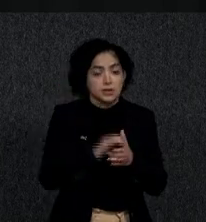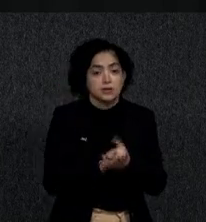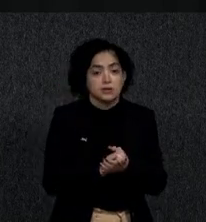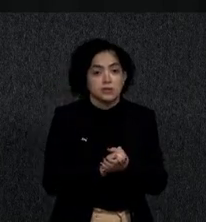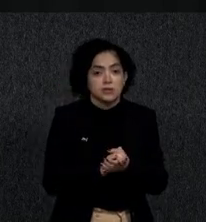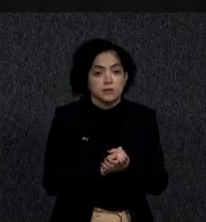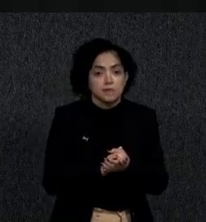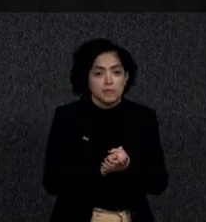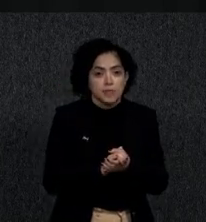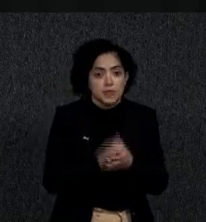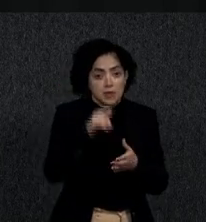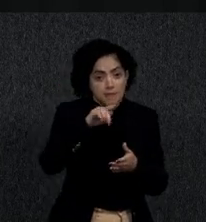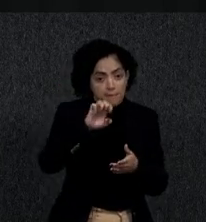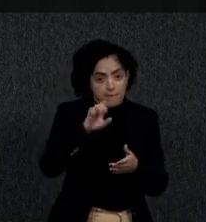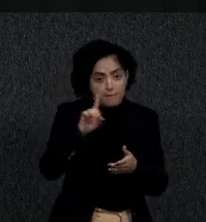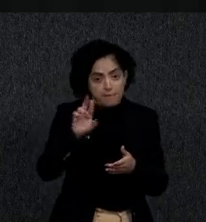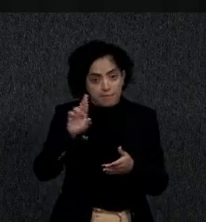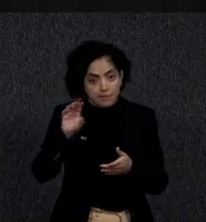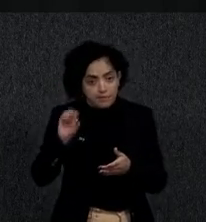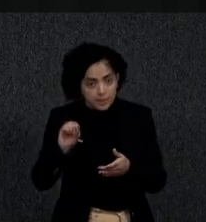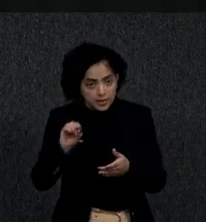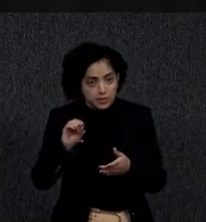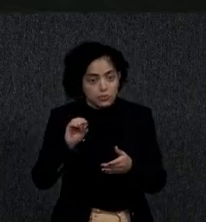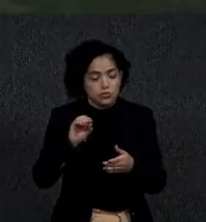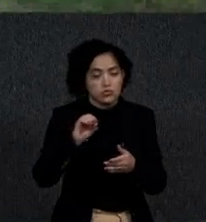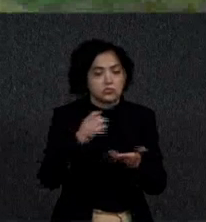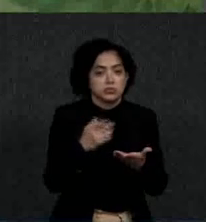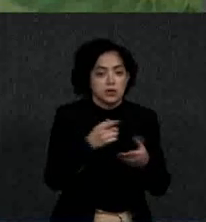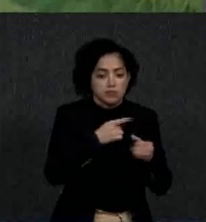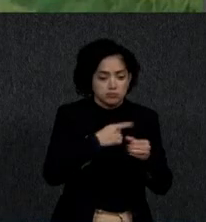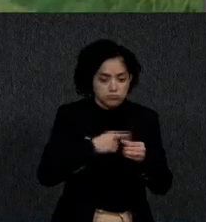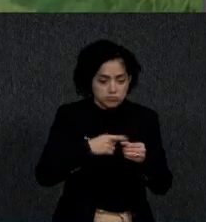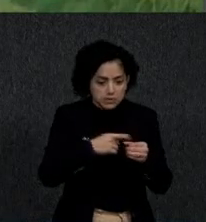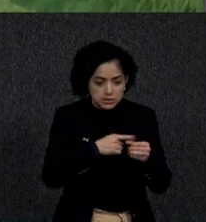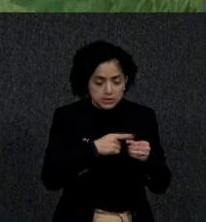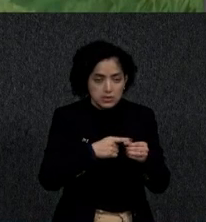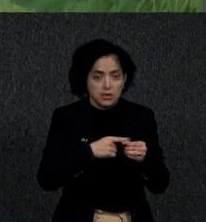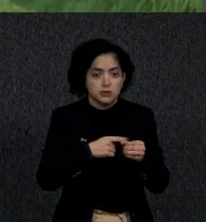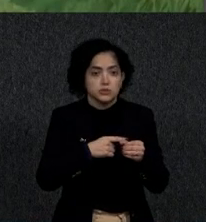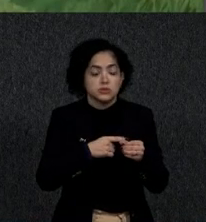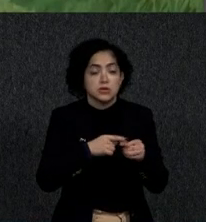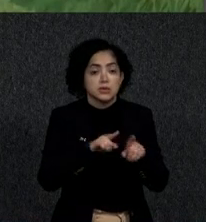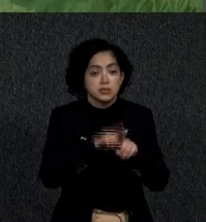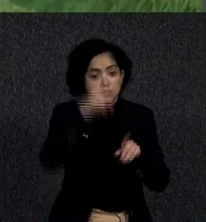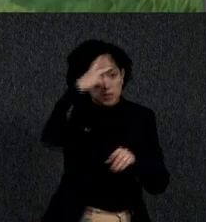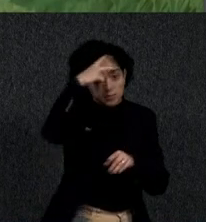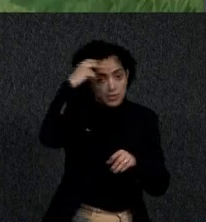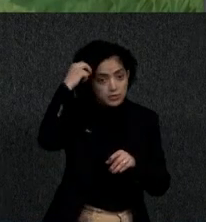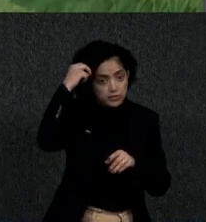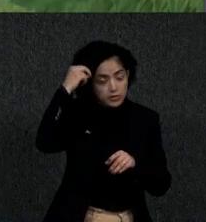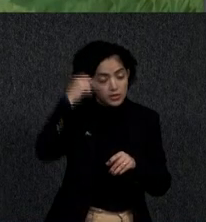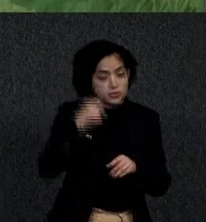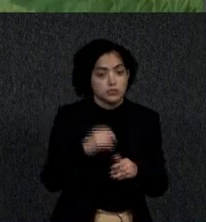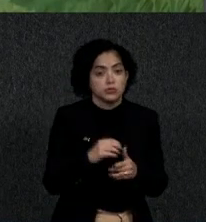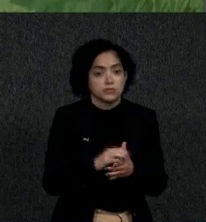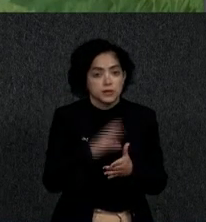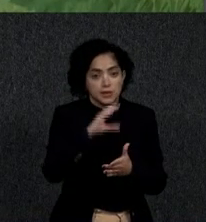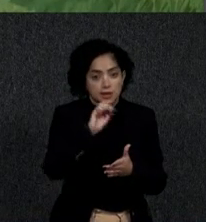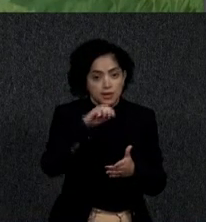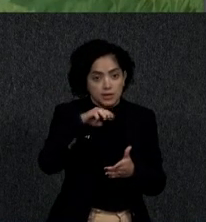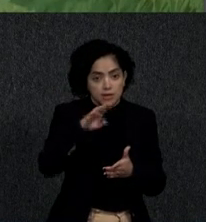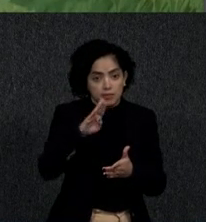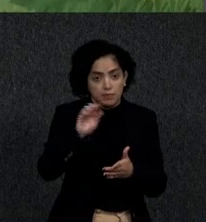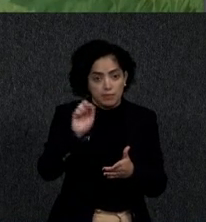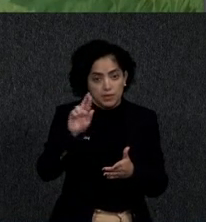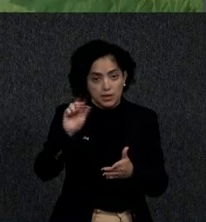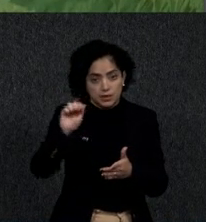3 municípios gaúchos e 4 municípios catarinenses. Um consórcio que vem trabalhando forte nos últimos anos para a concretização